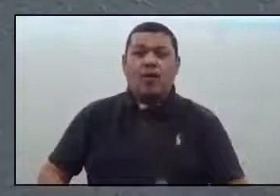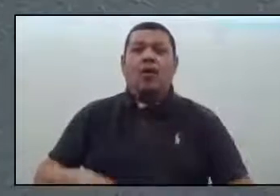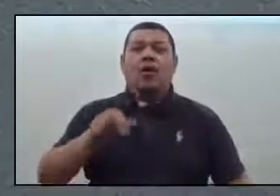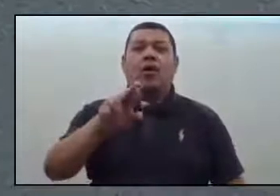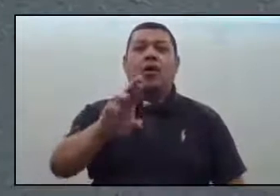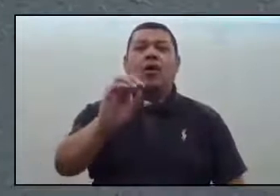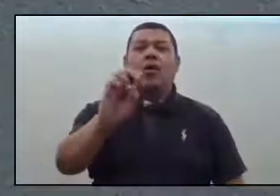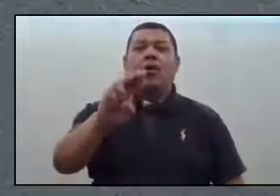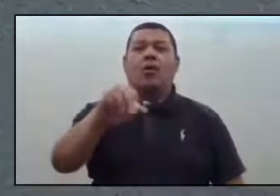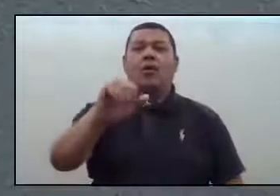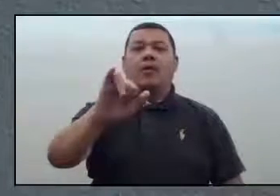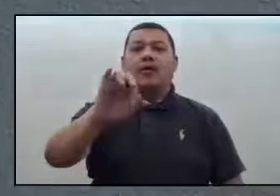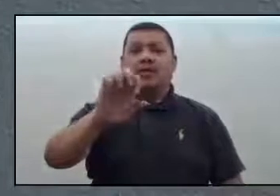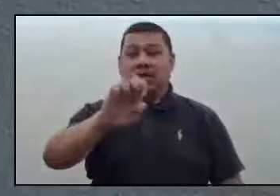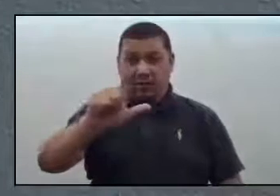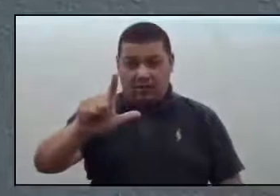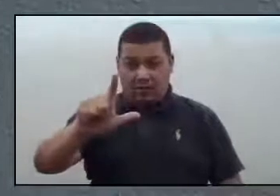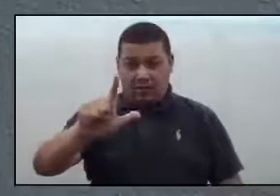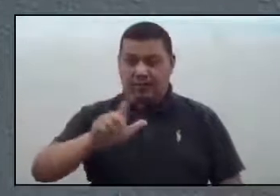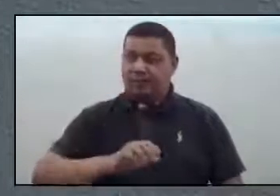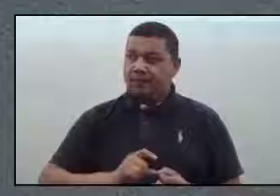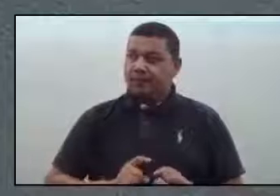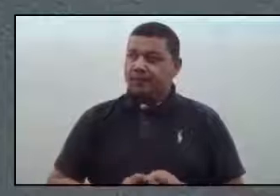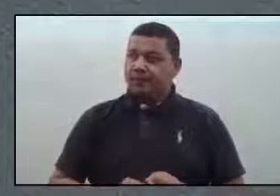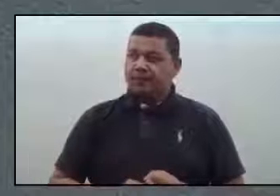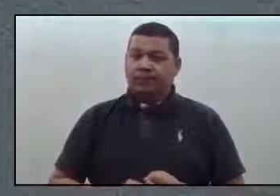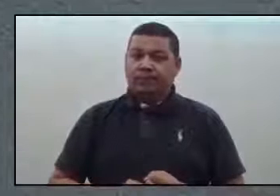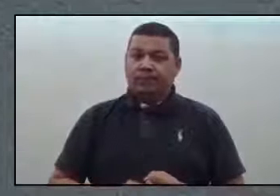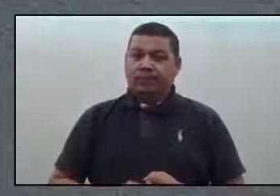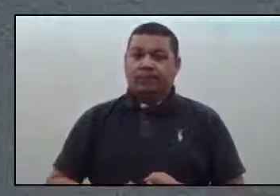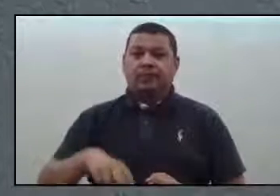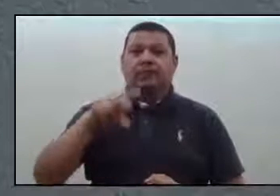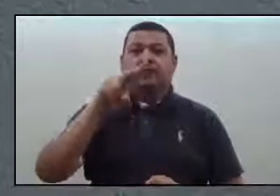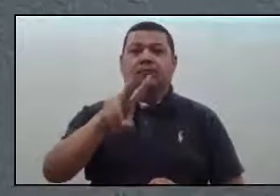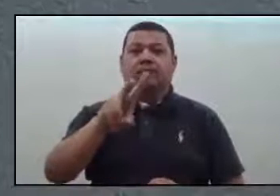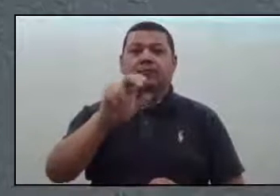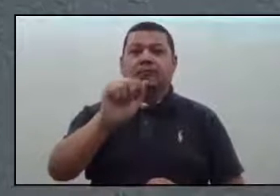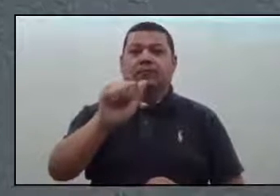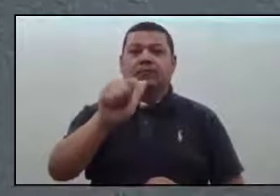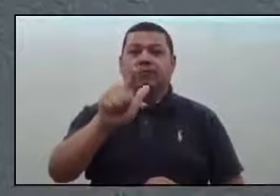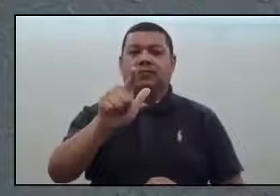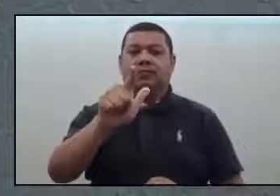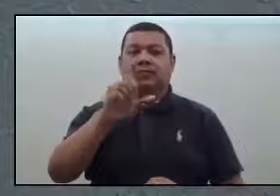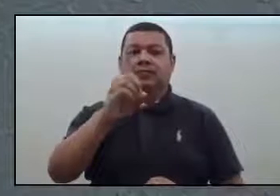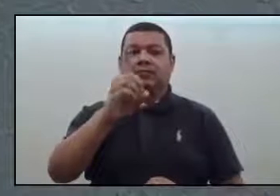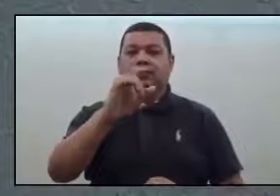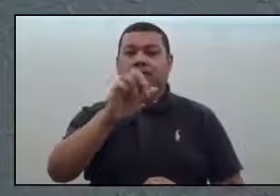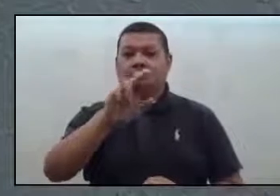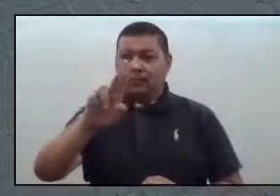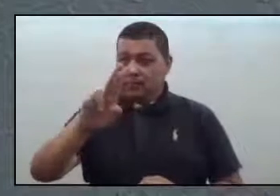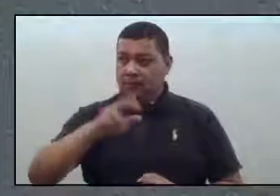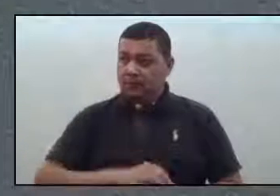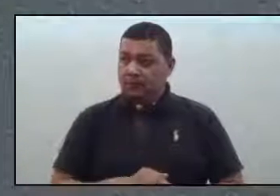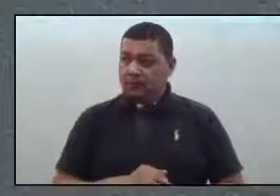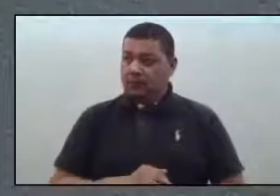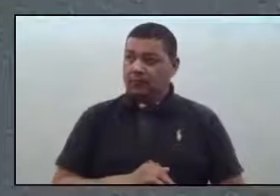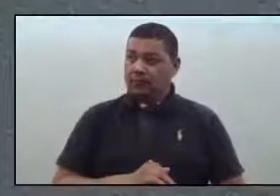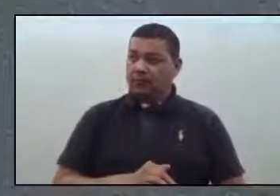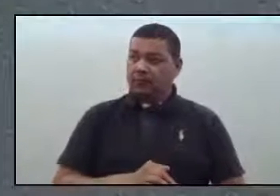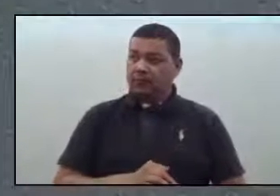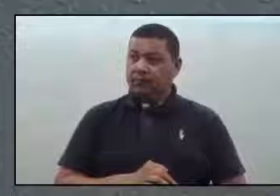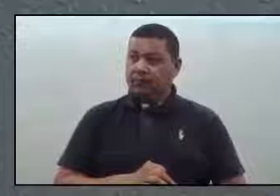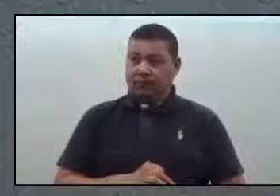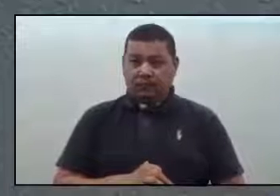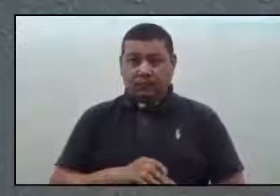de Novo Horizonte, primeiro lugar. Segundo lugar, Valdir Ferreira Arruá. Você vê um agricultor indígena